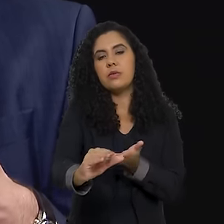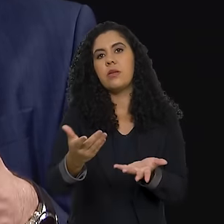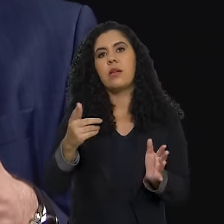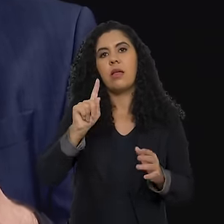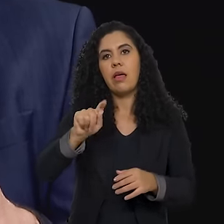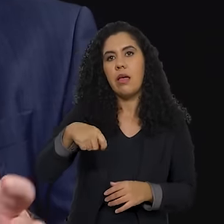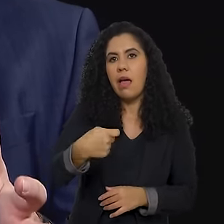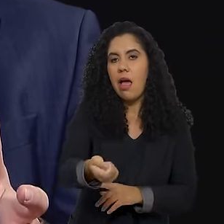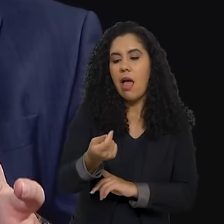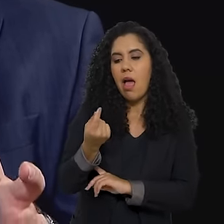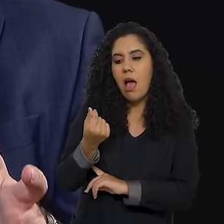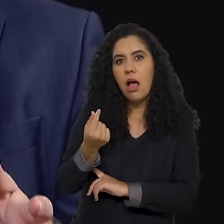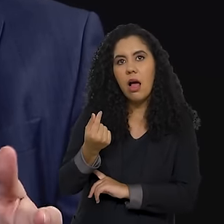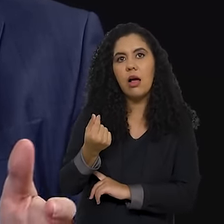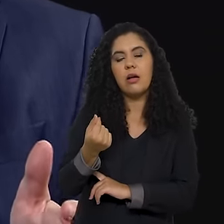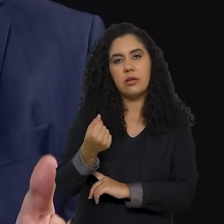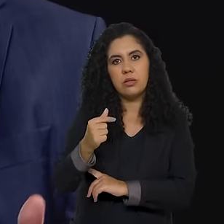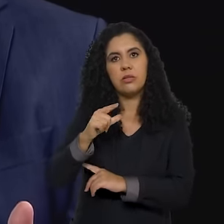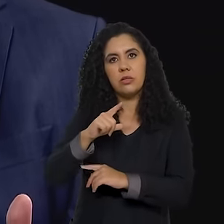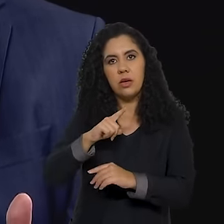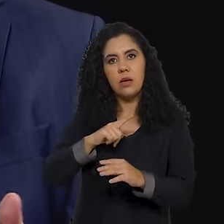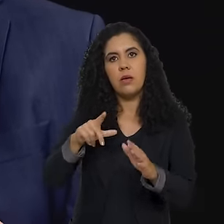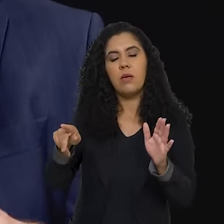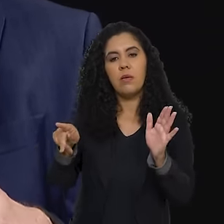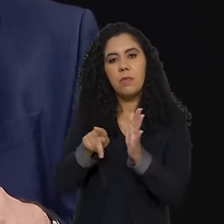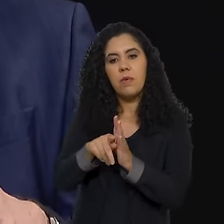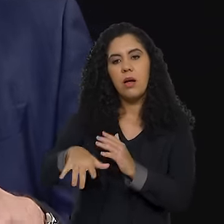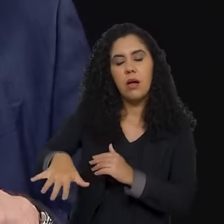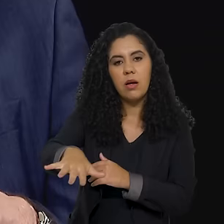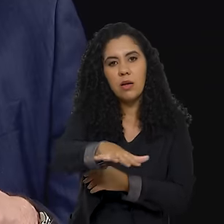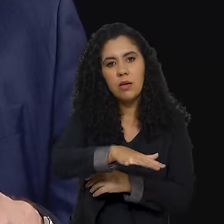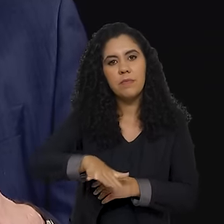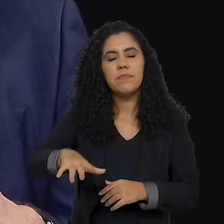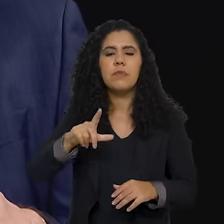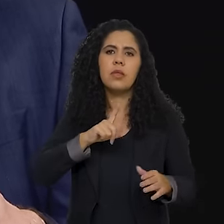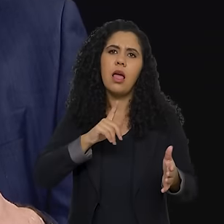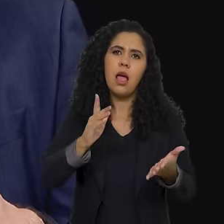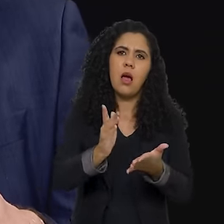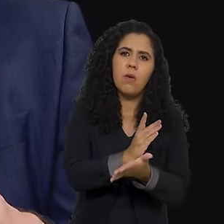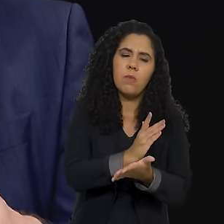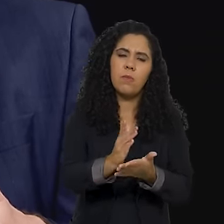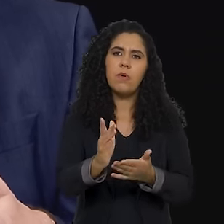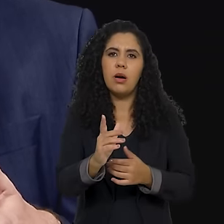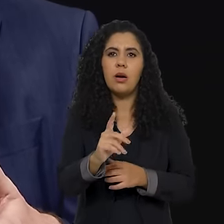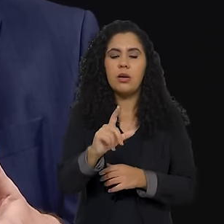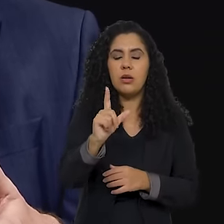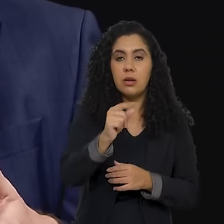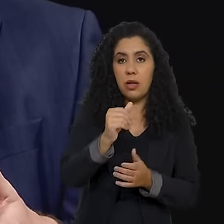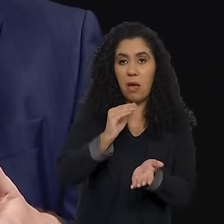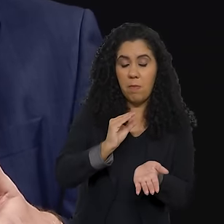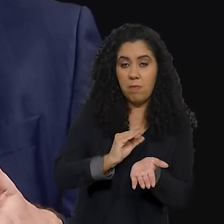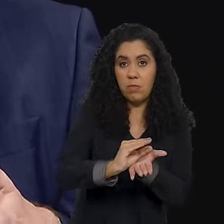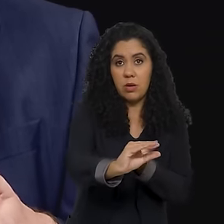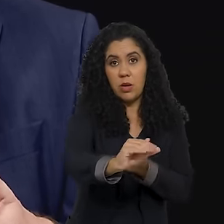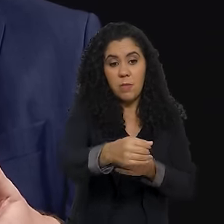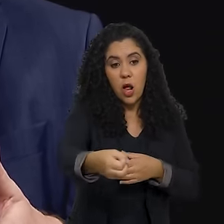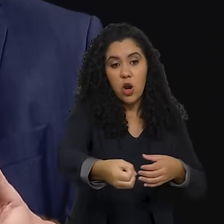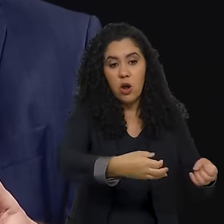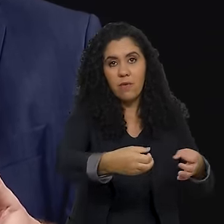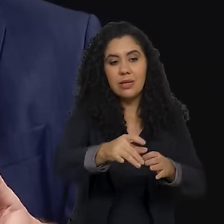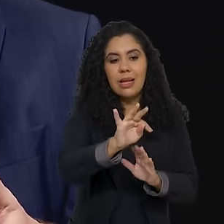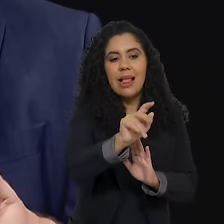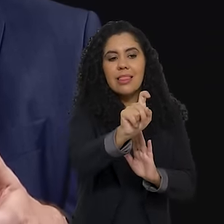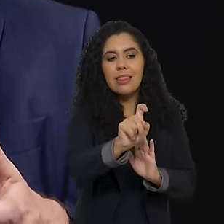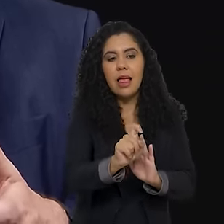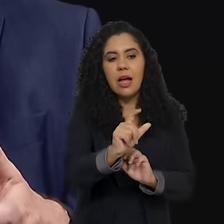basicamente crédito a taxas de mercado. Uma parte disso, uma parte menor, crédito para inovação com